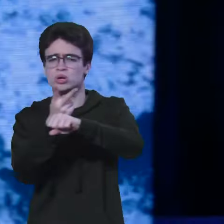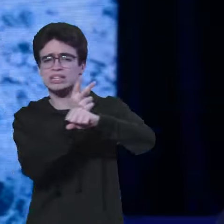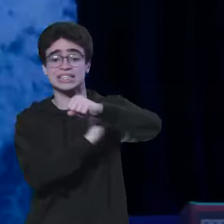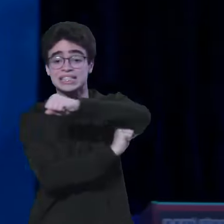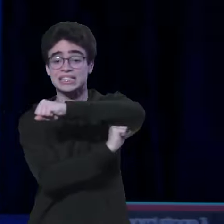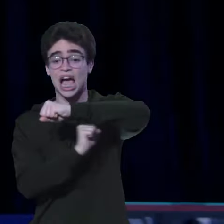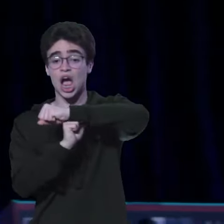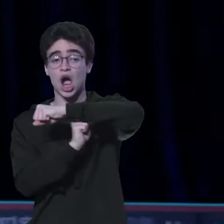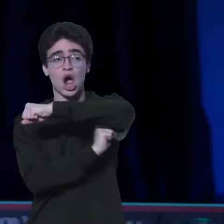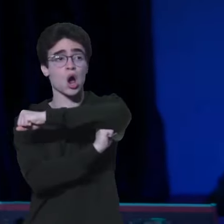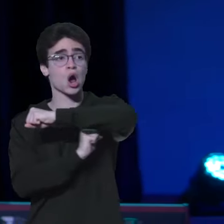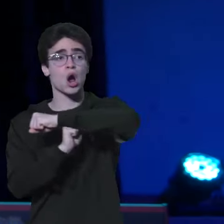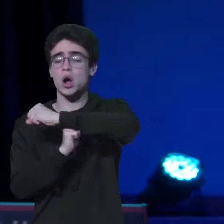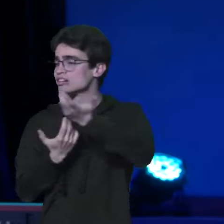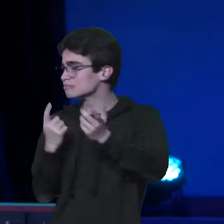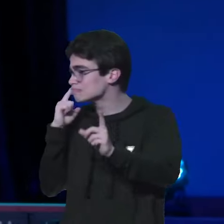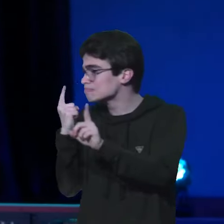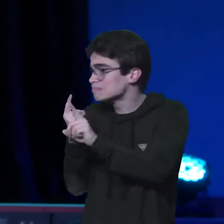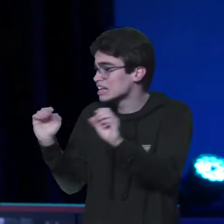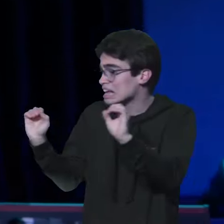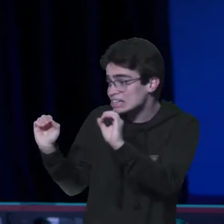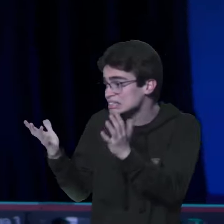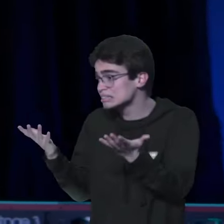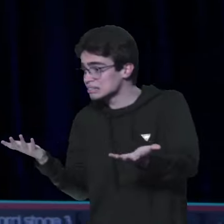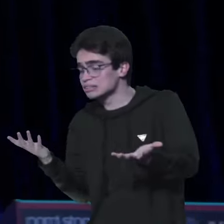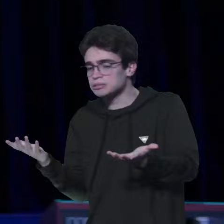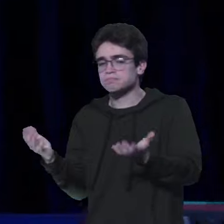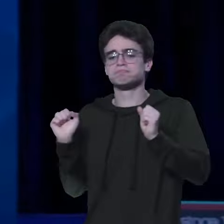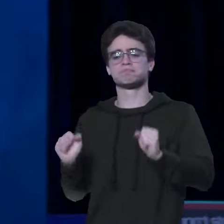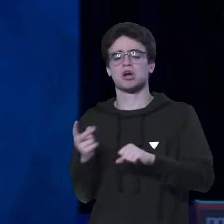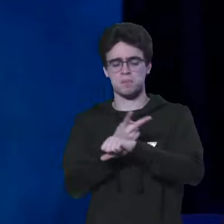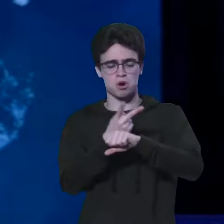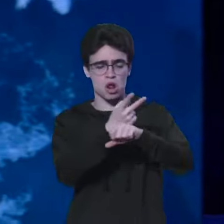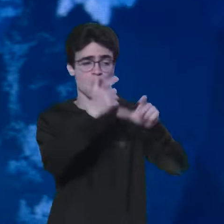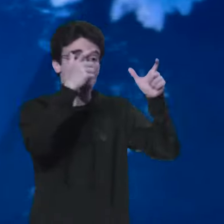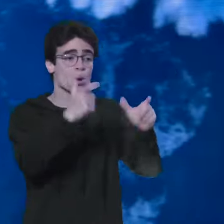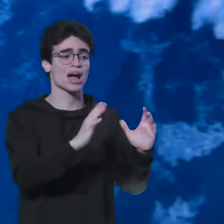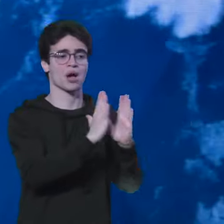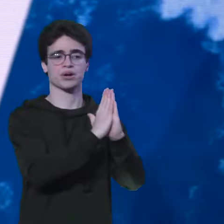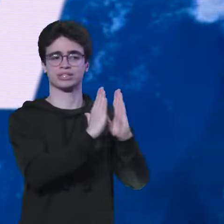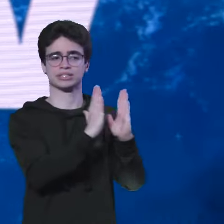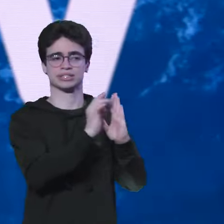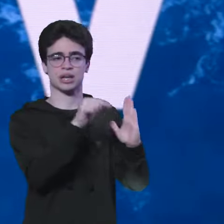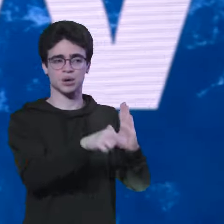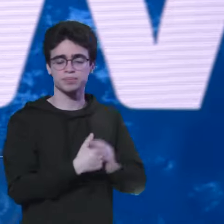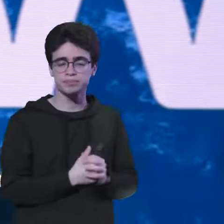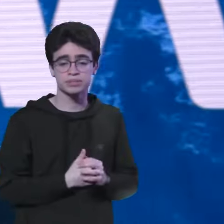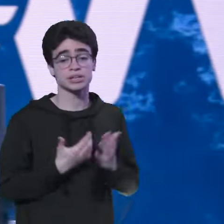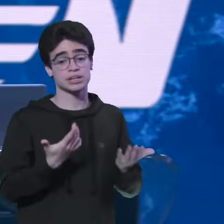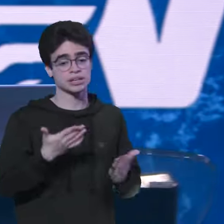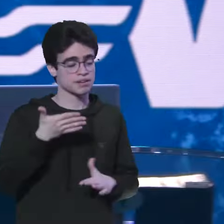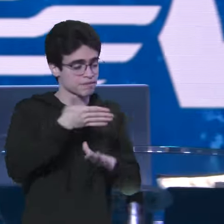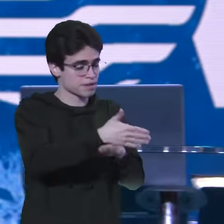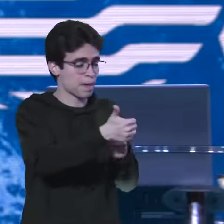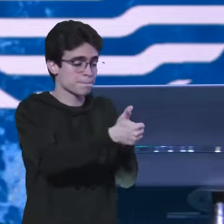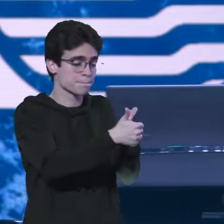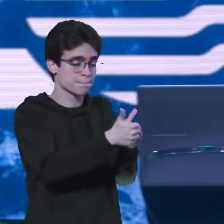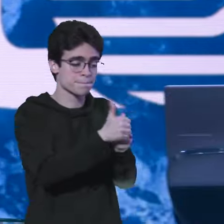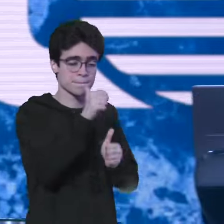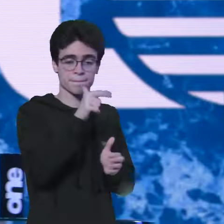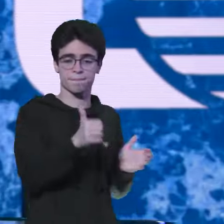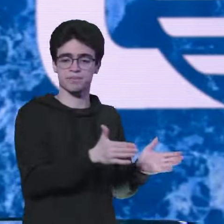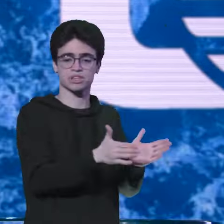não encontraram. Então eles decidiram procurar um lugar de oração. A Bíblia diz que eles foram à beira do rio.